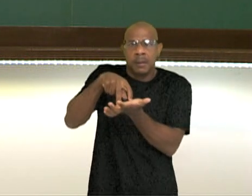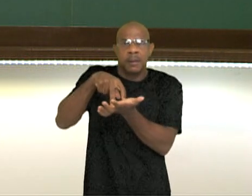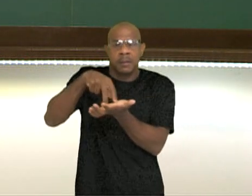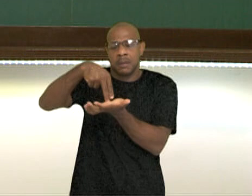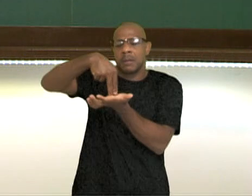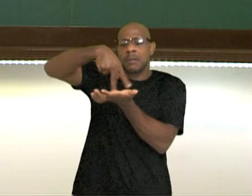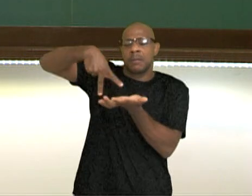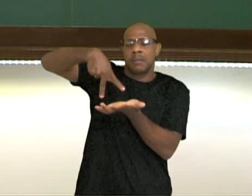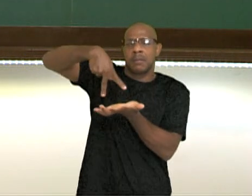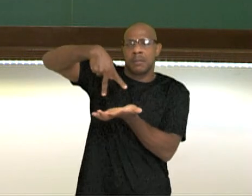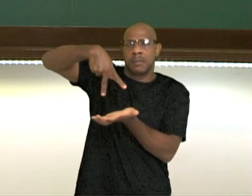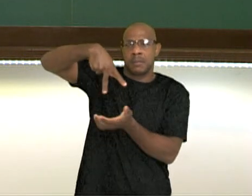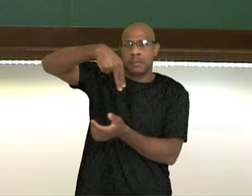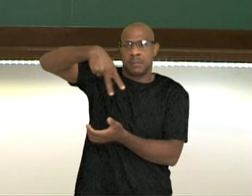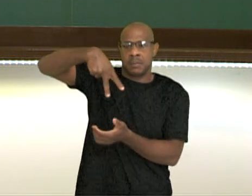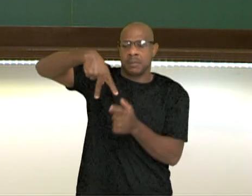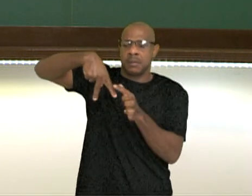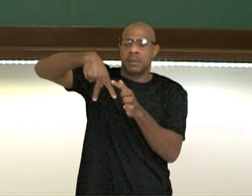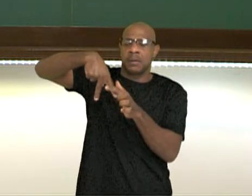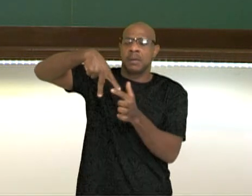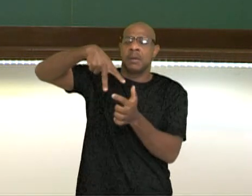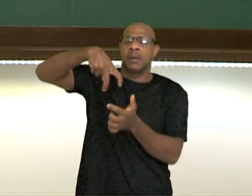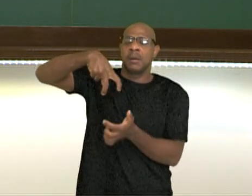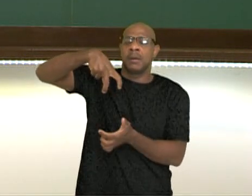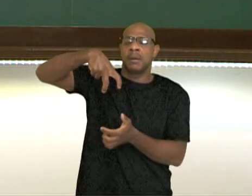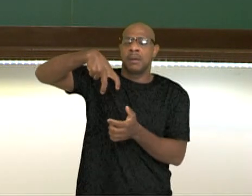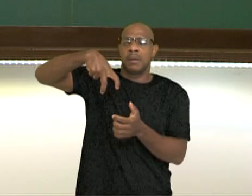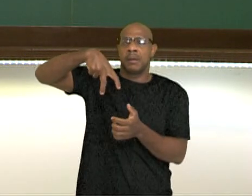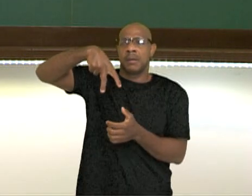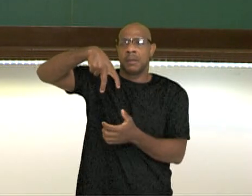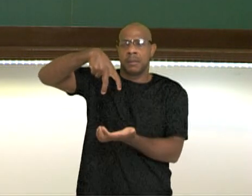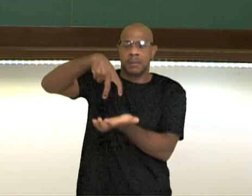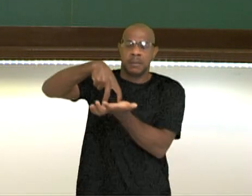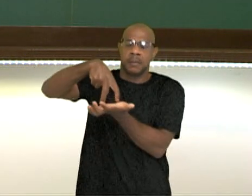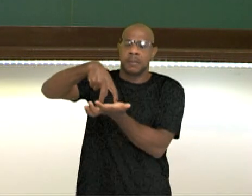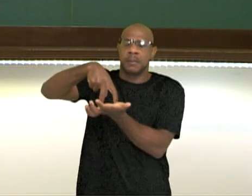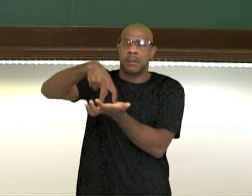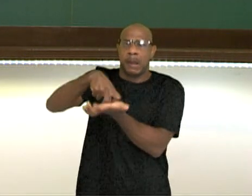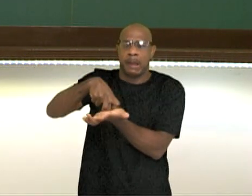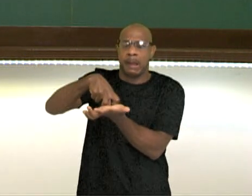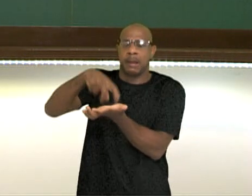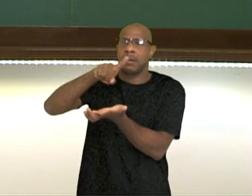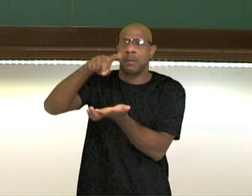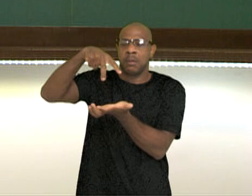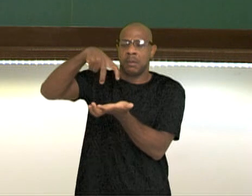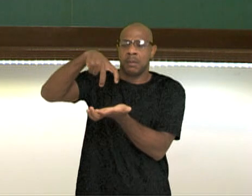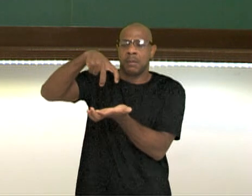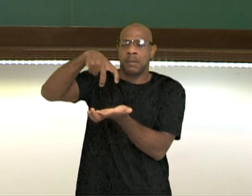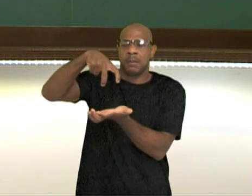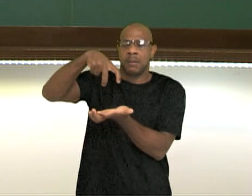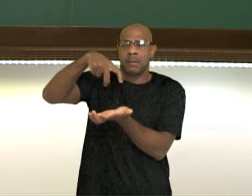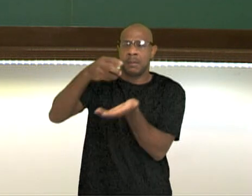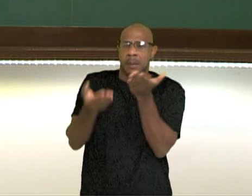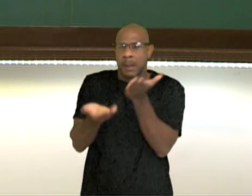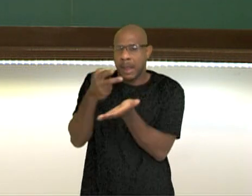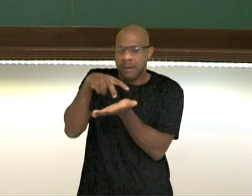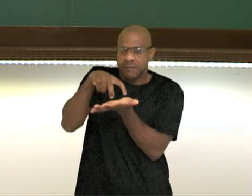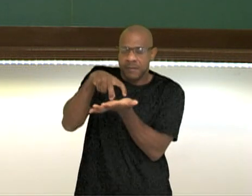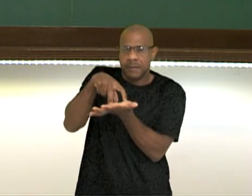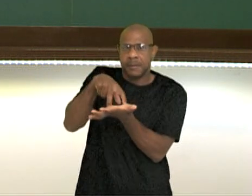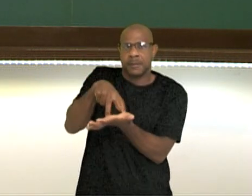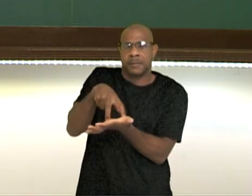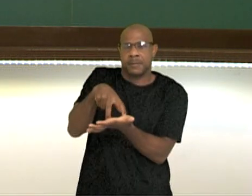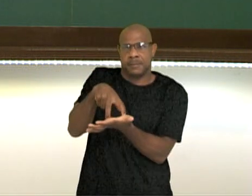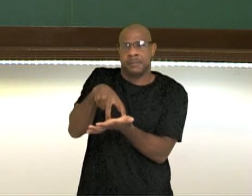tá? Joelhos levemente dobrados, tronco levemente dobrado para frente. Essa sempre vai ser a posição